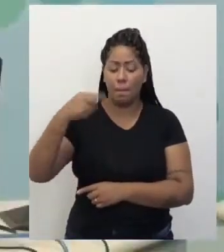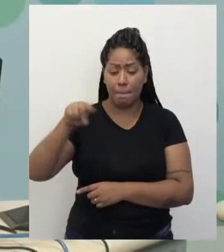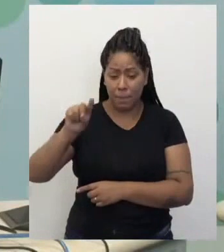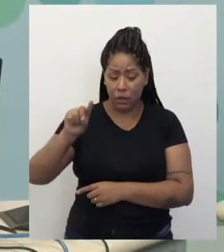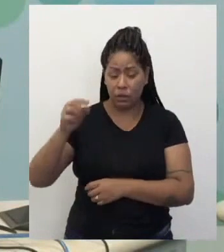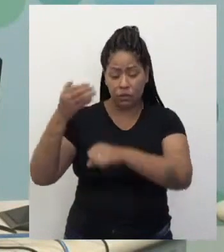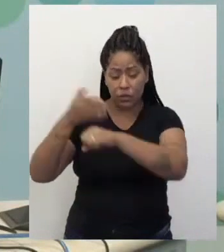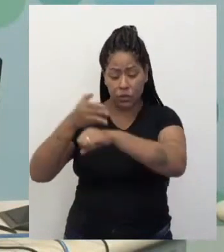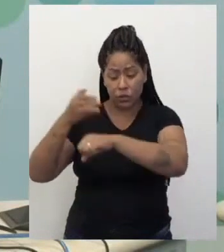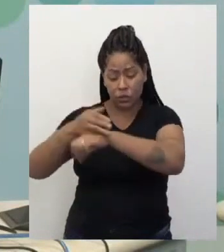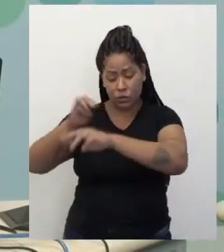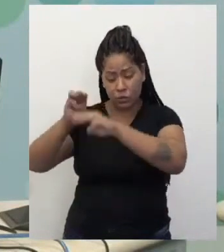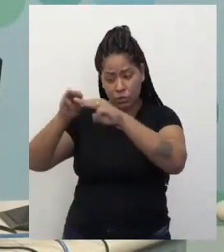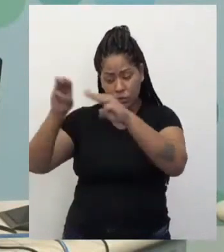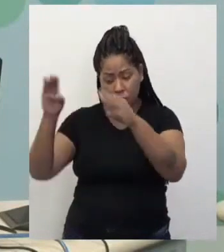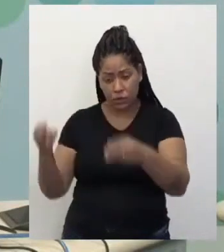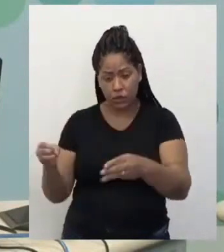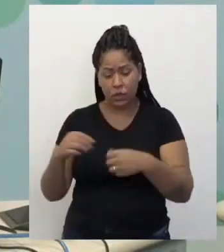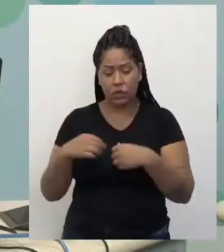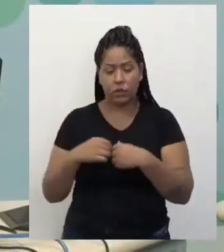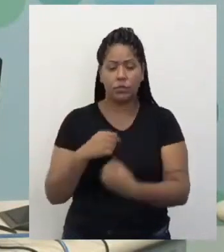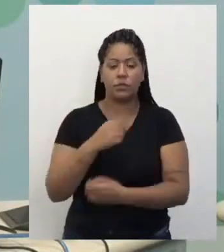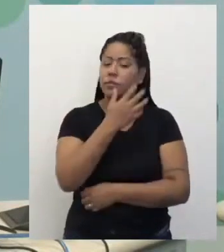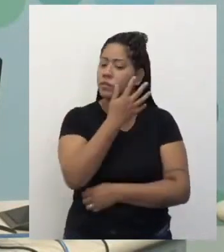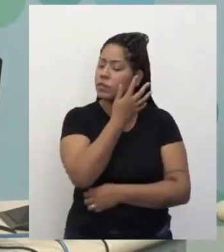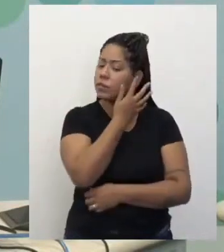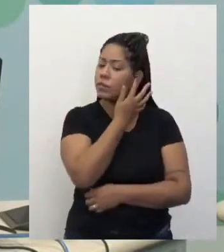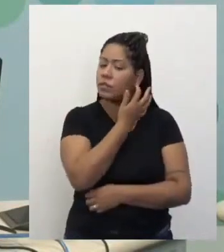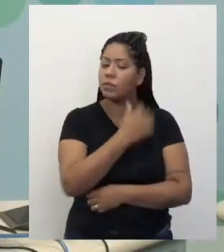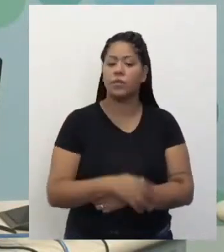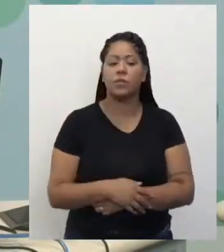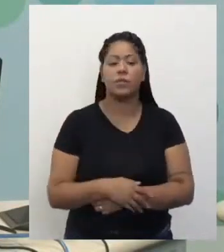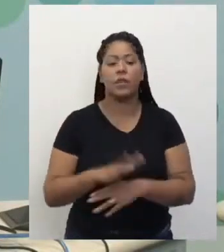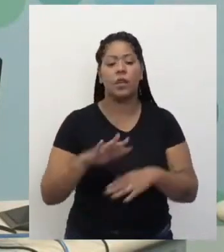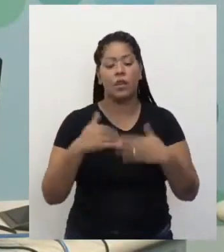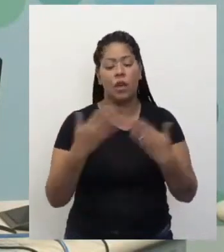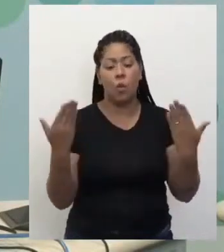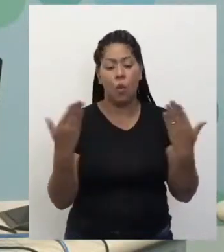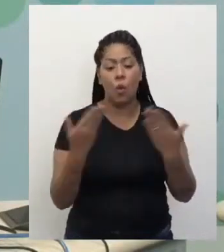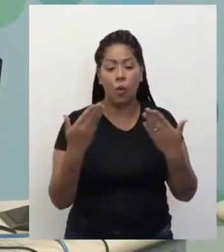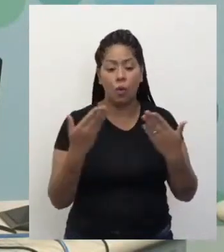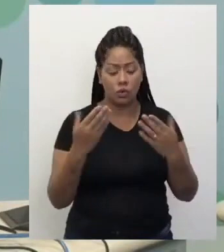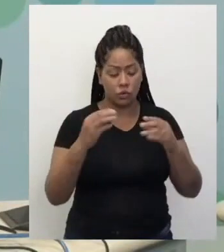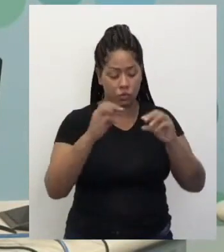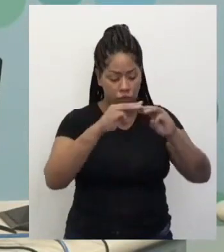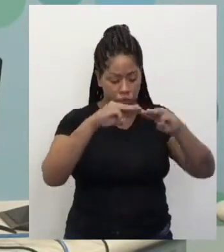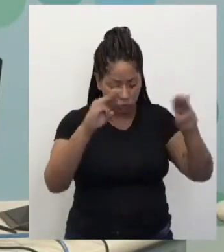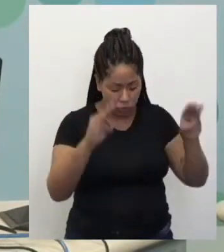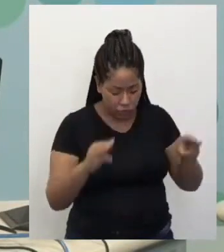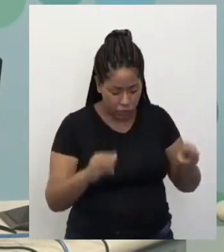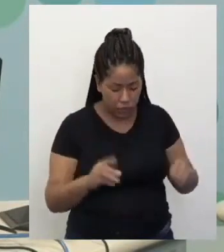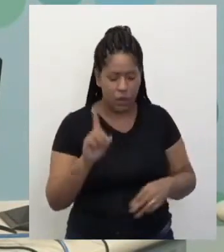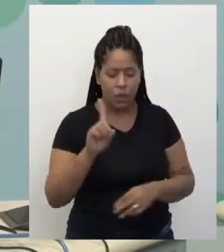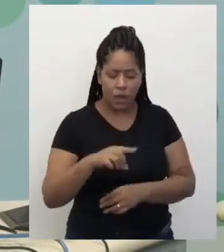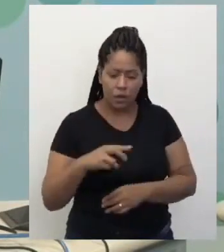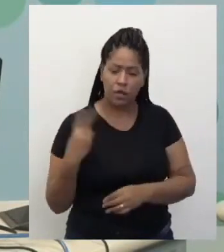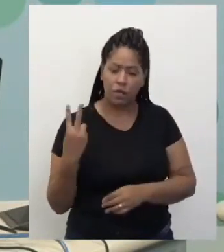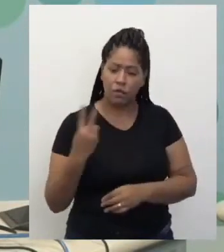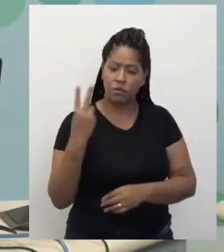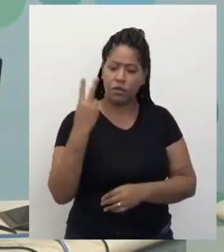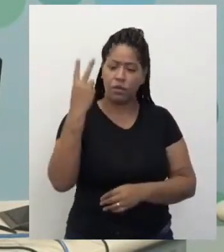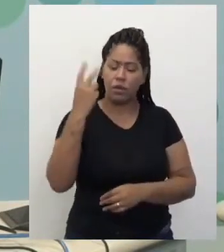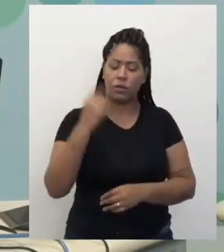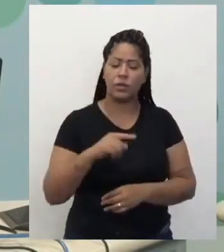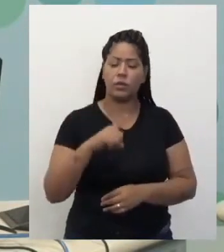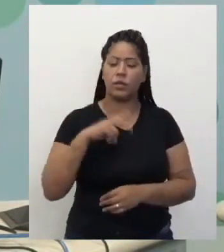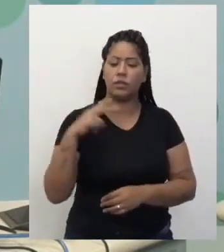nossa memória passa pela questão da valorização dos museus, valorização dos nossos patrimônios aqui no nosso país,